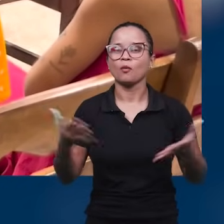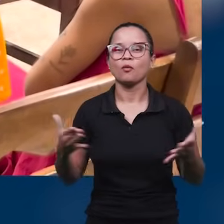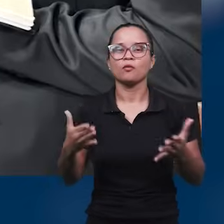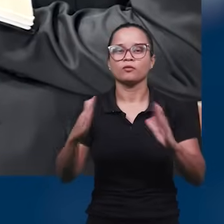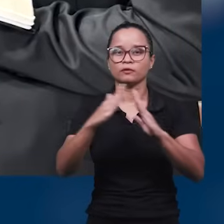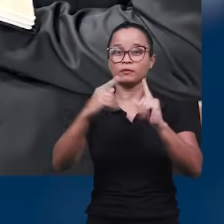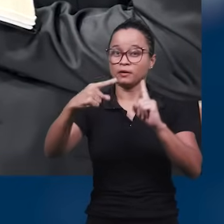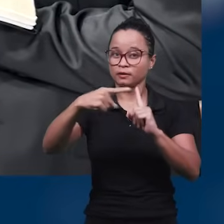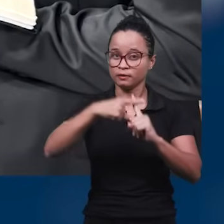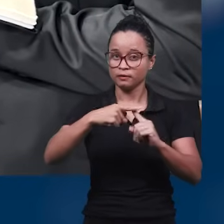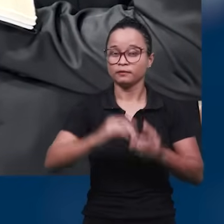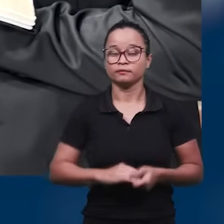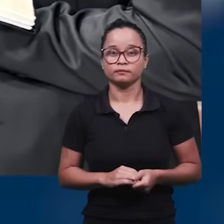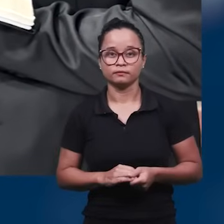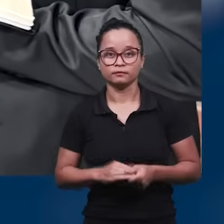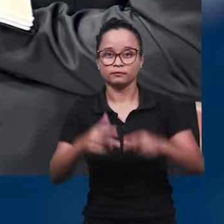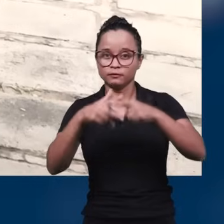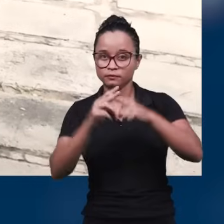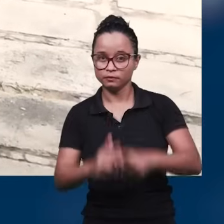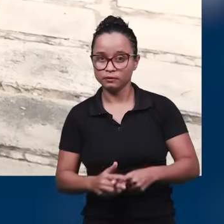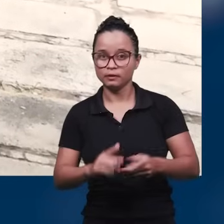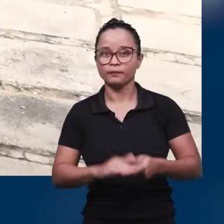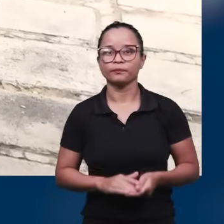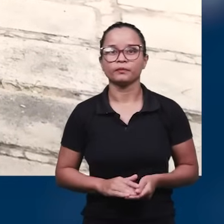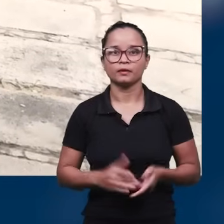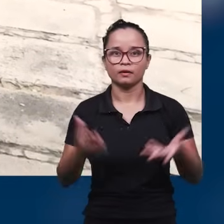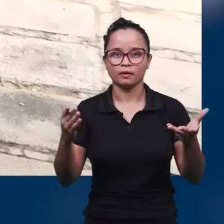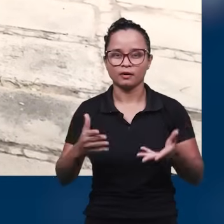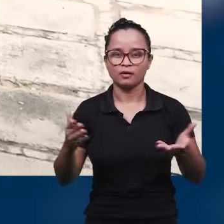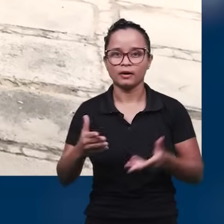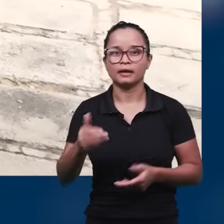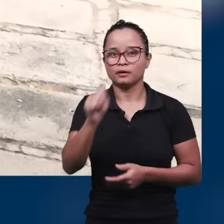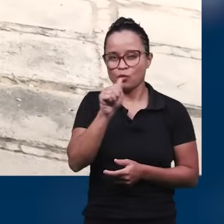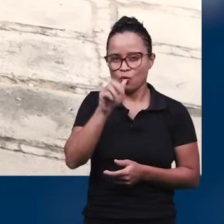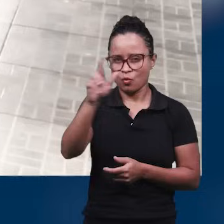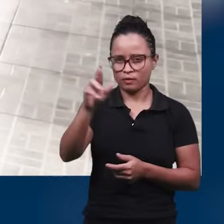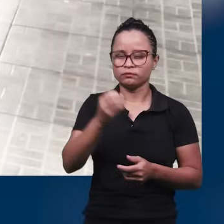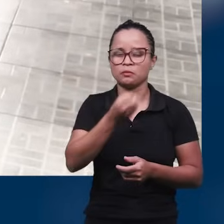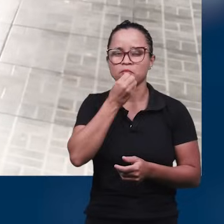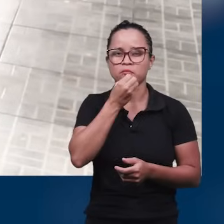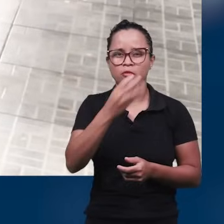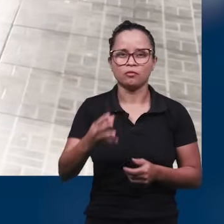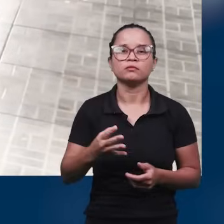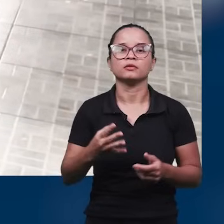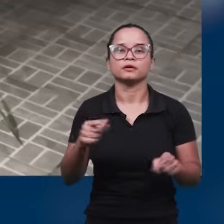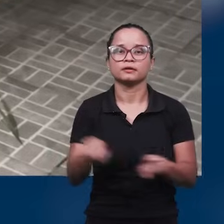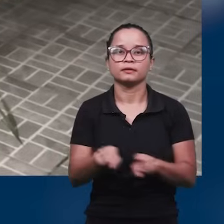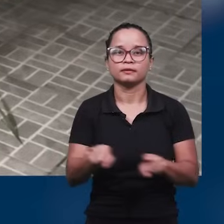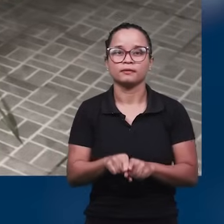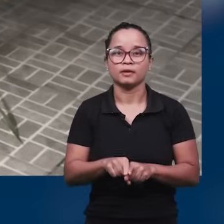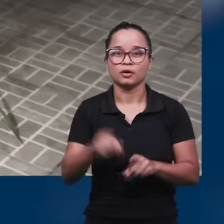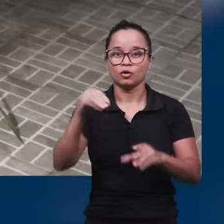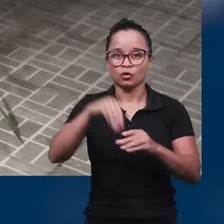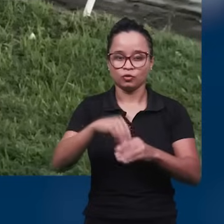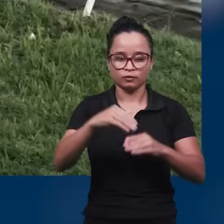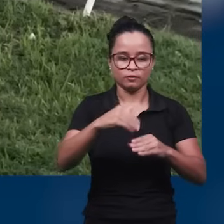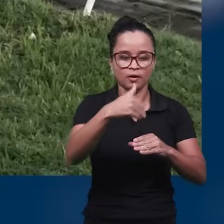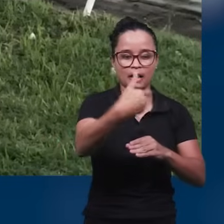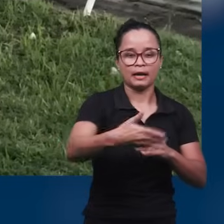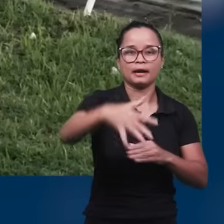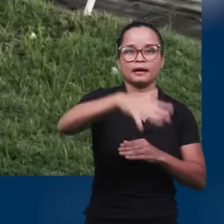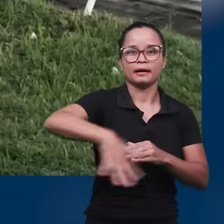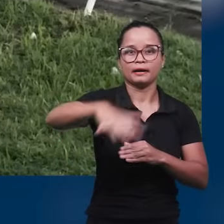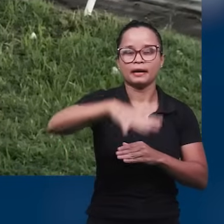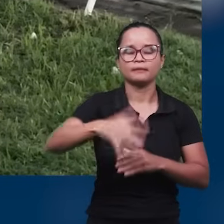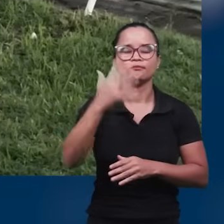templo, os anexos, a área externa dela é uma área muito bonita, o verde tem sido preservado, um jardim muito lindo, nós temos